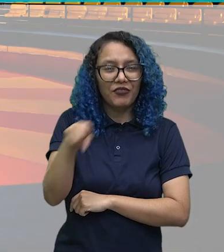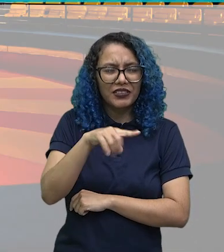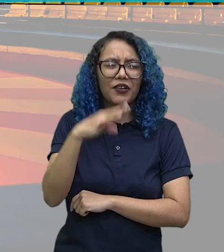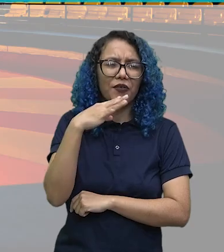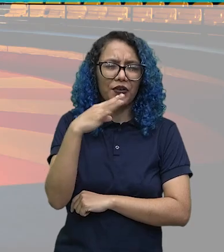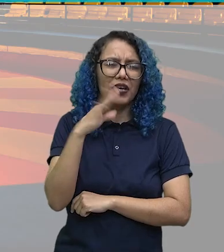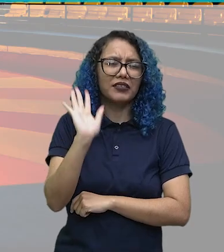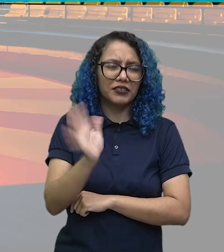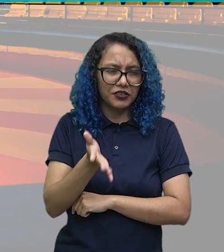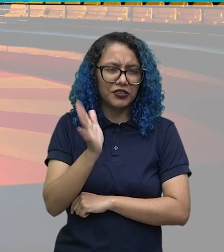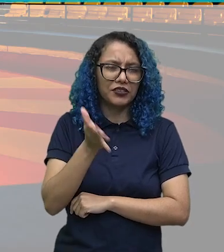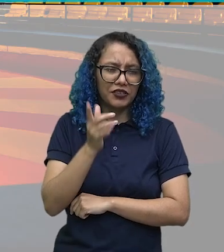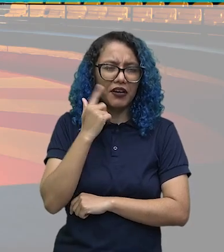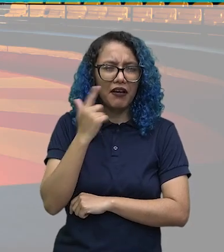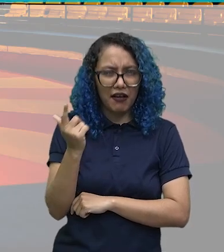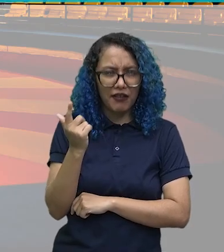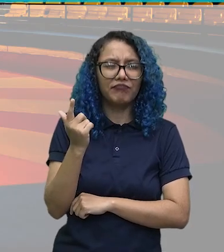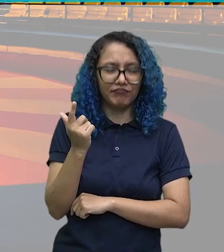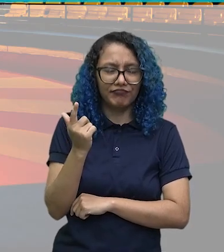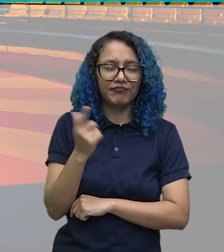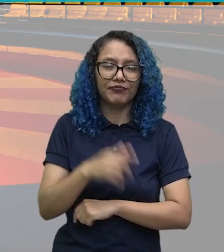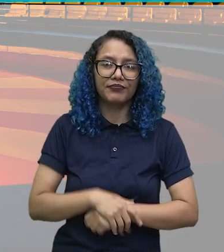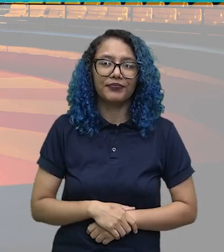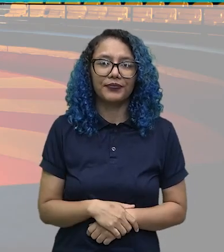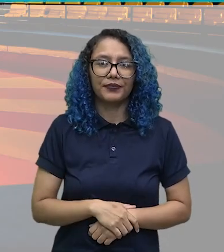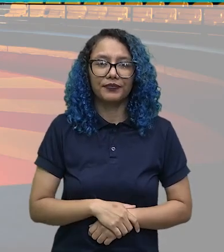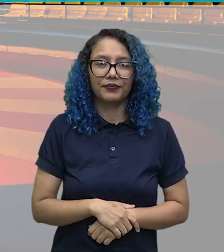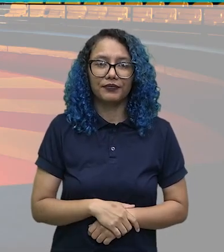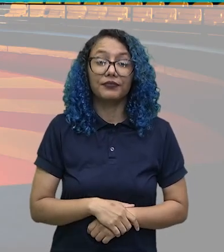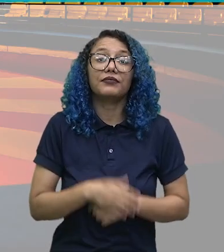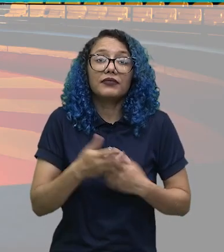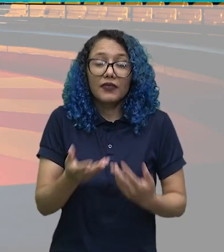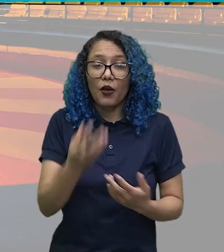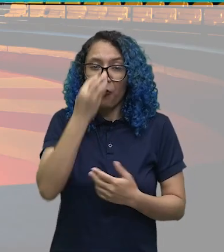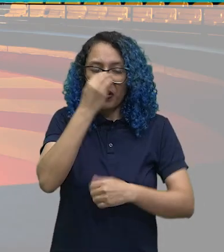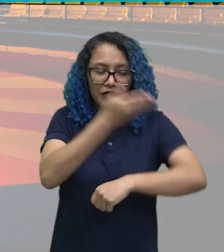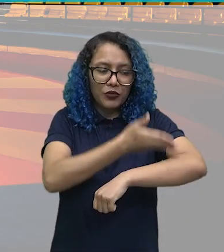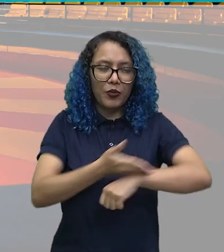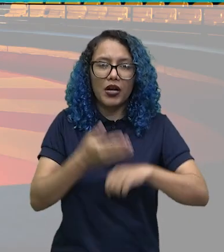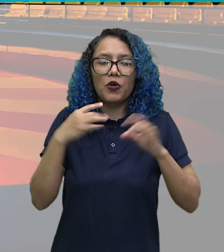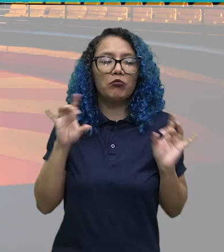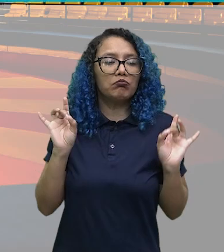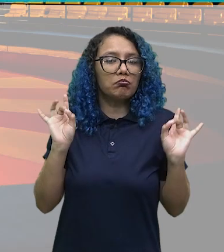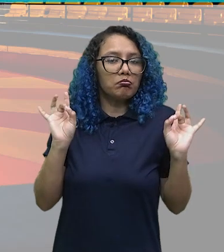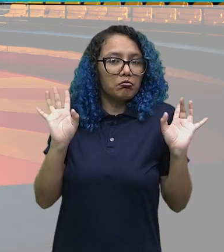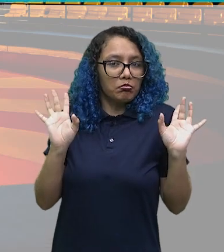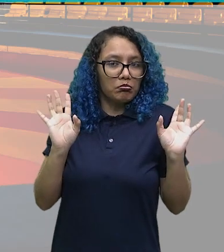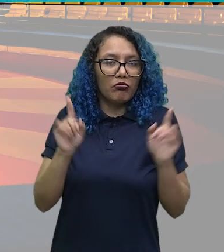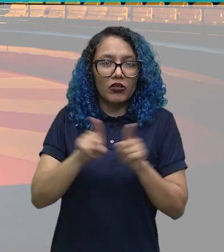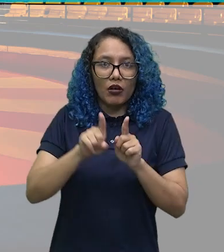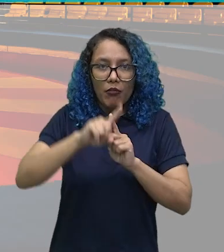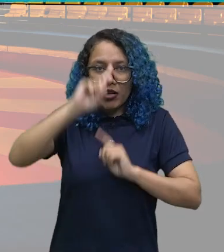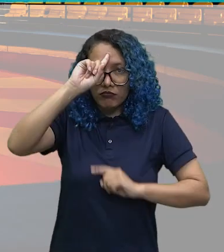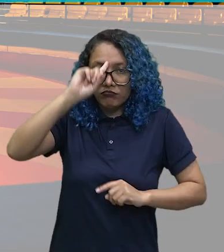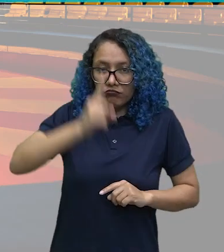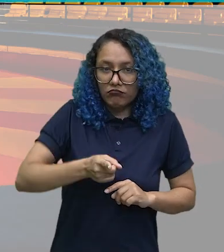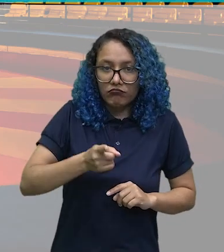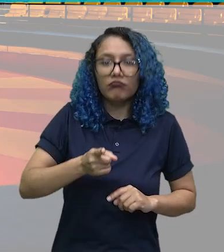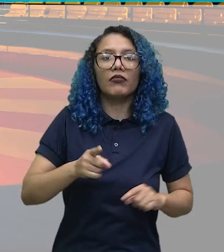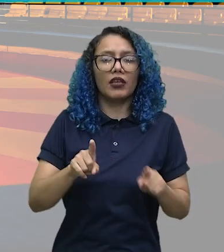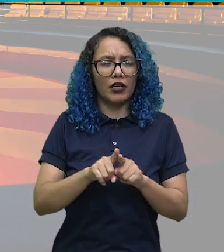vocês já deve conhecer através do circo. Então, o Clown, ele é elegante, autoritário